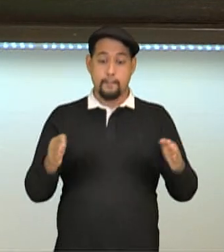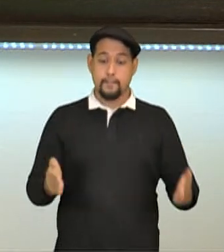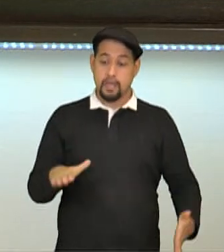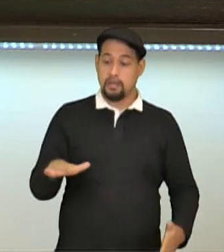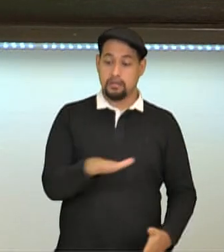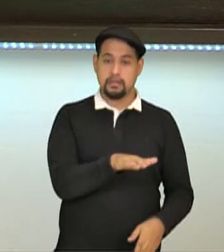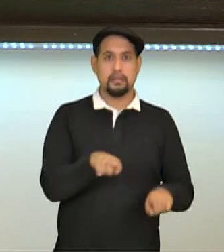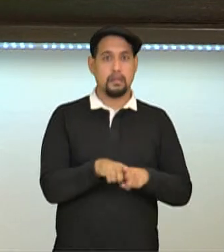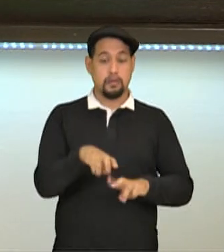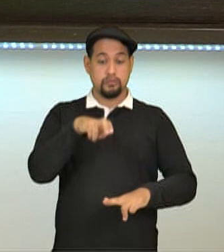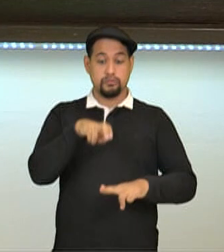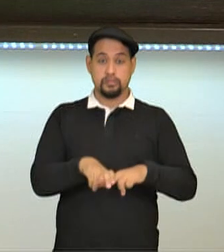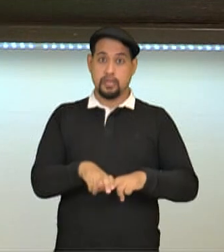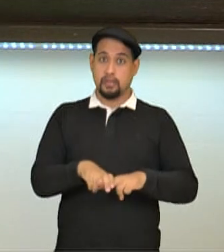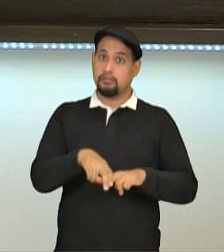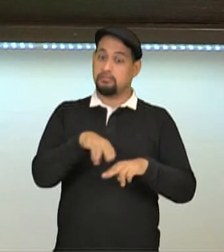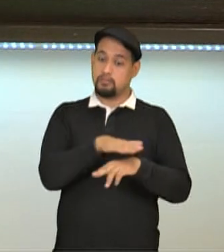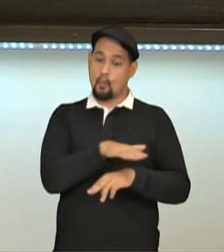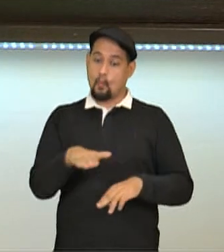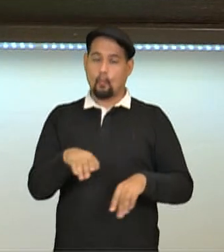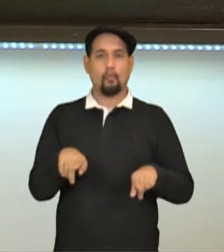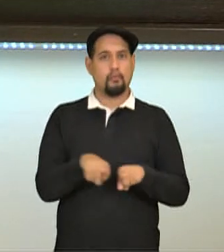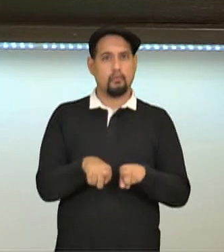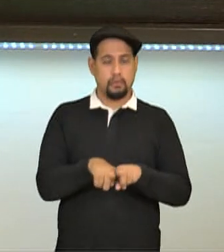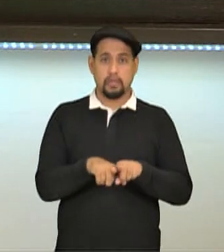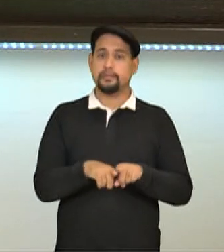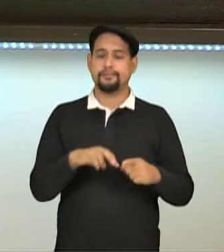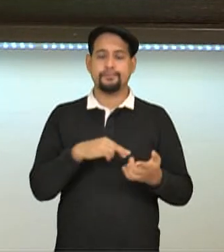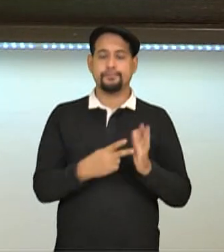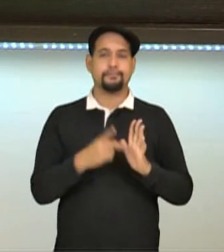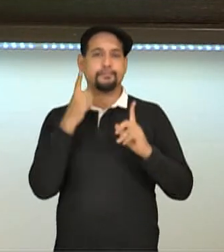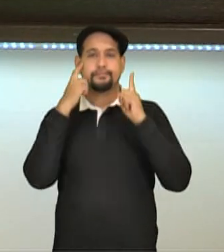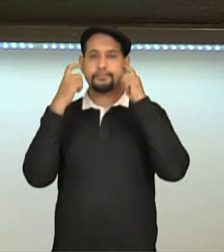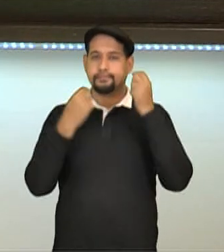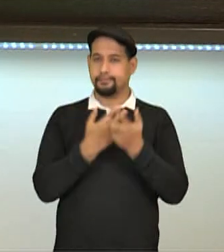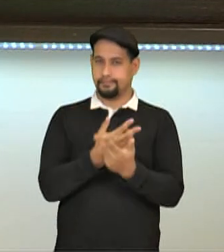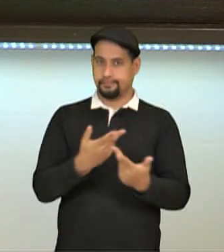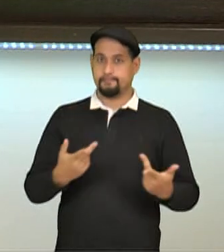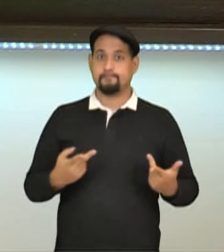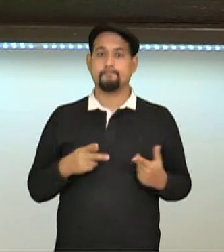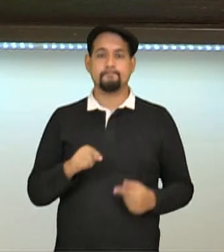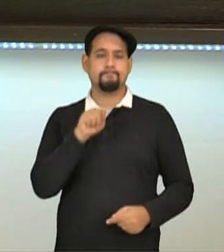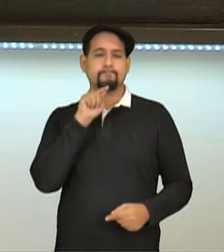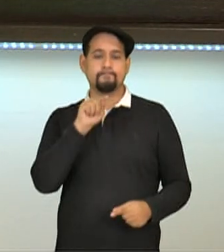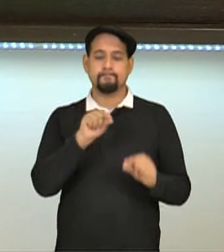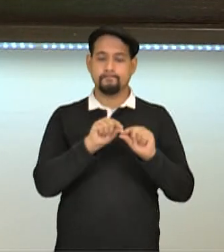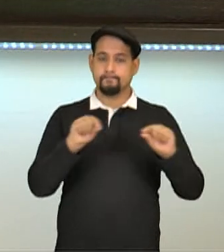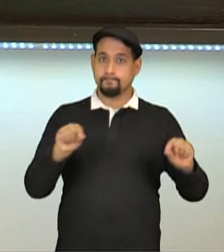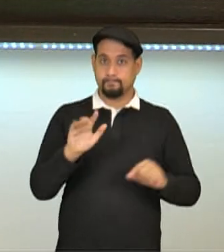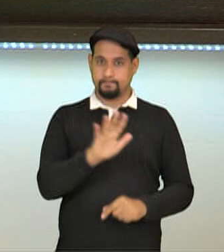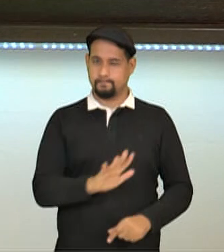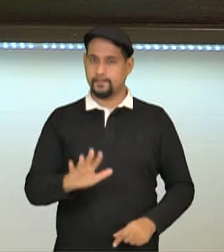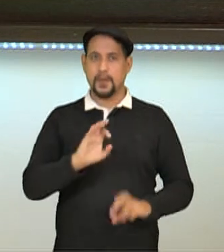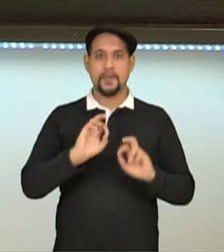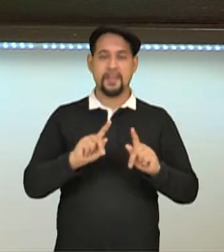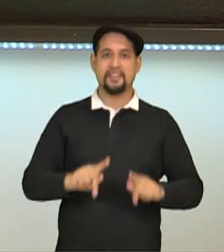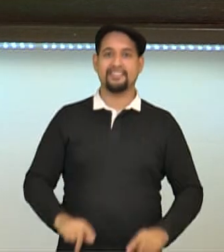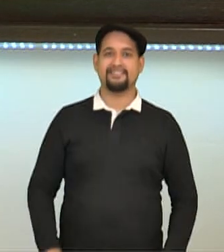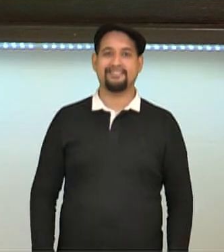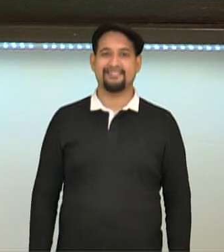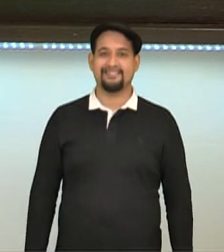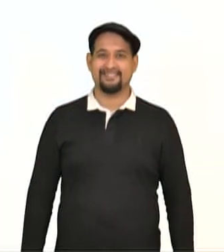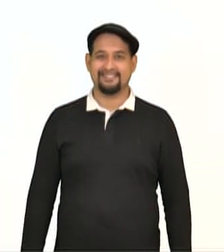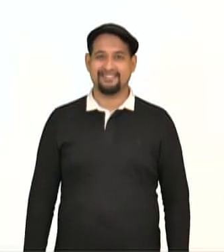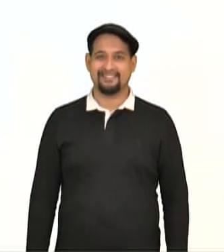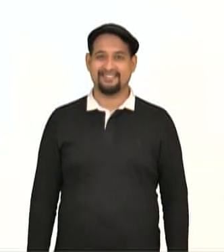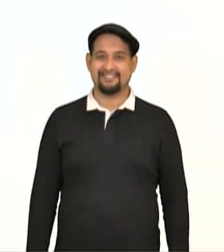o assento de uma cadeira, certo? São ideias de ponto, reta e plano, ok? Muito bem. Então